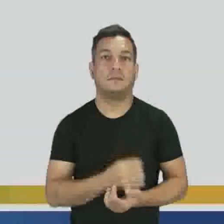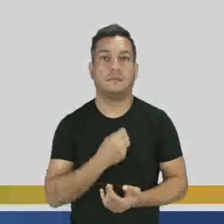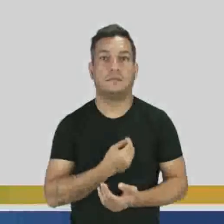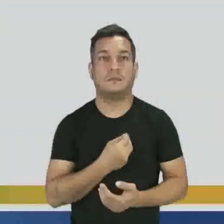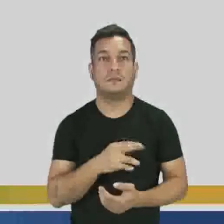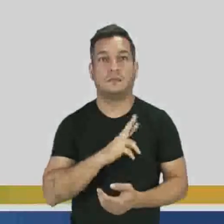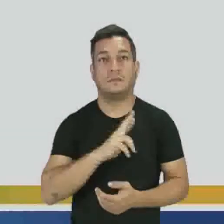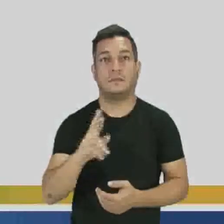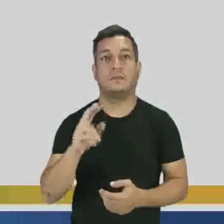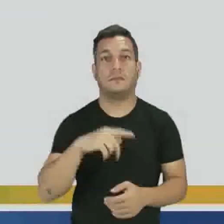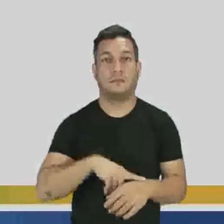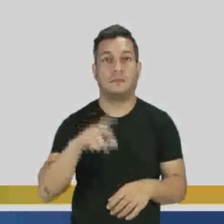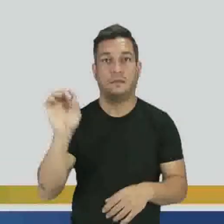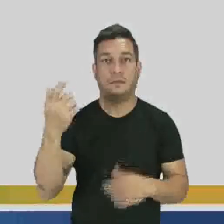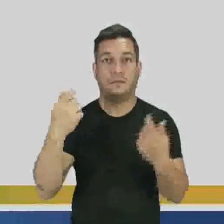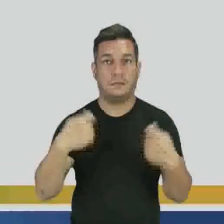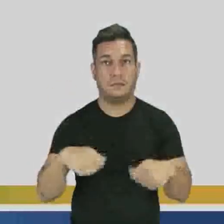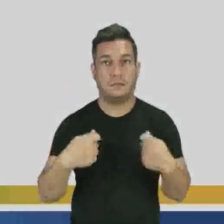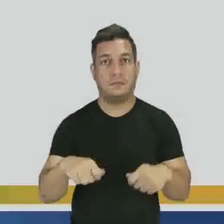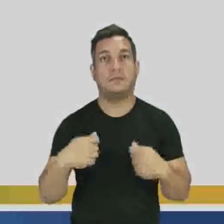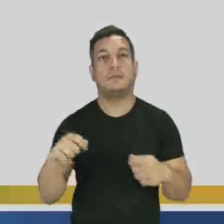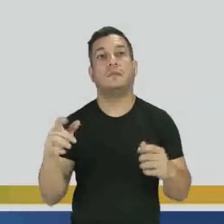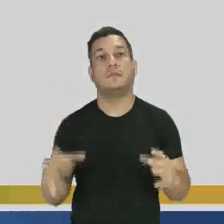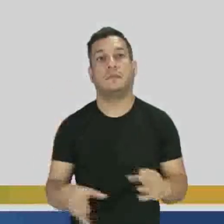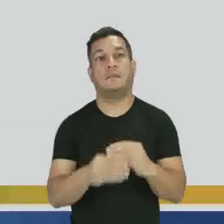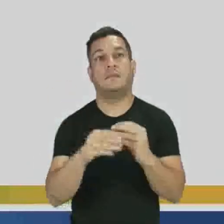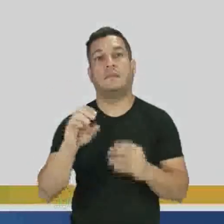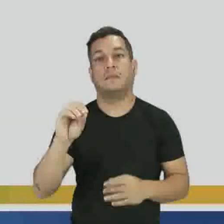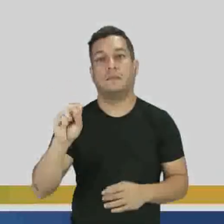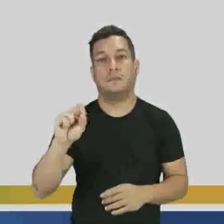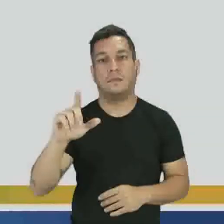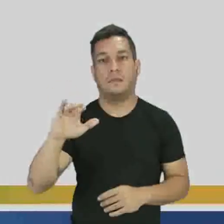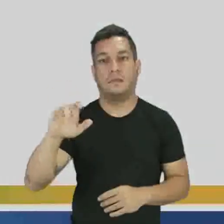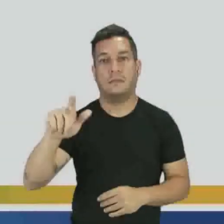frequência representa o tempo necessário para se completar uma